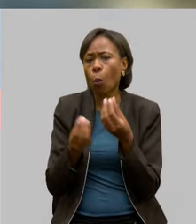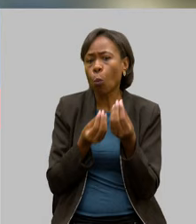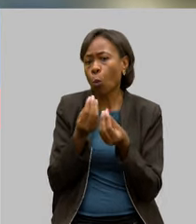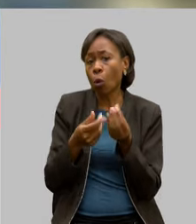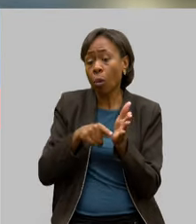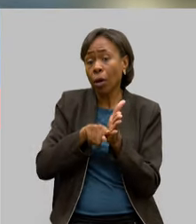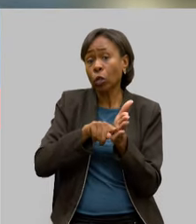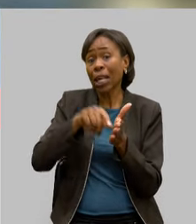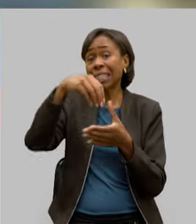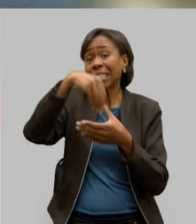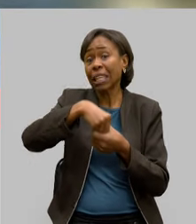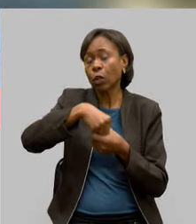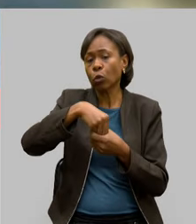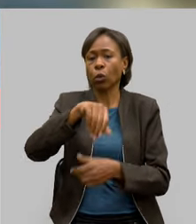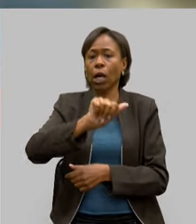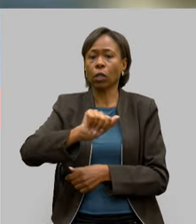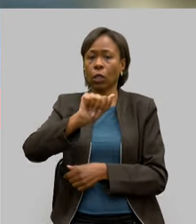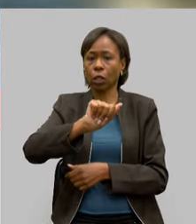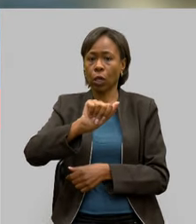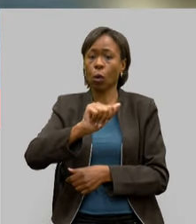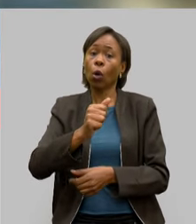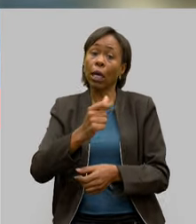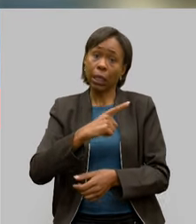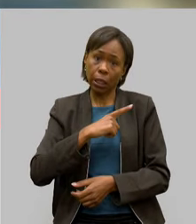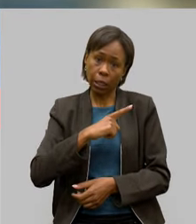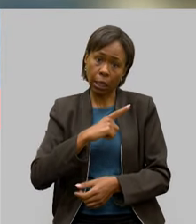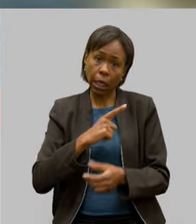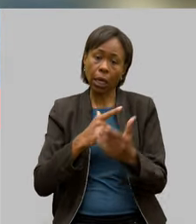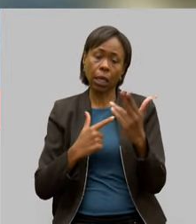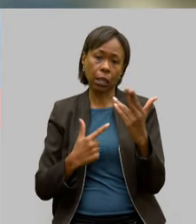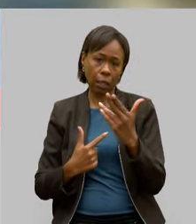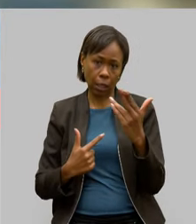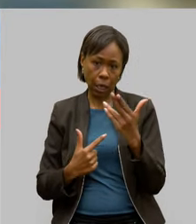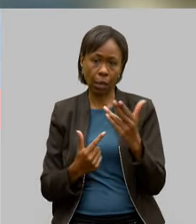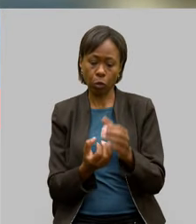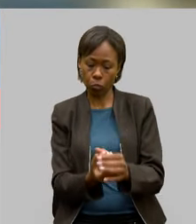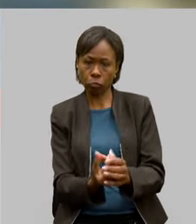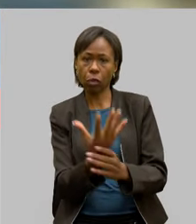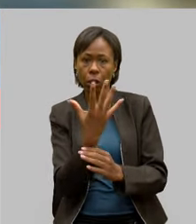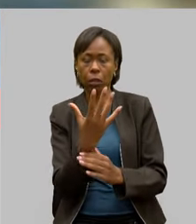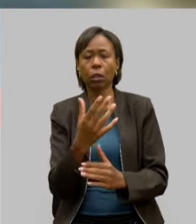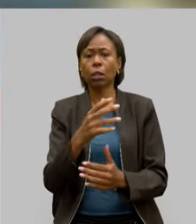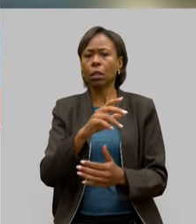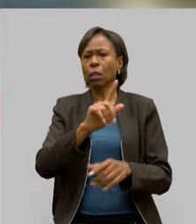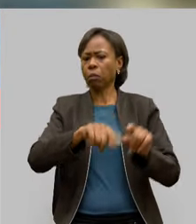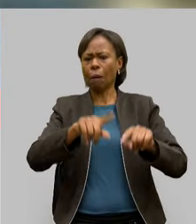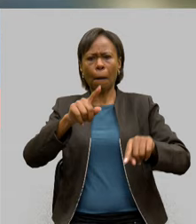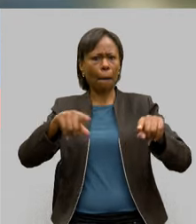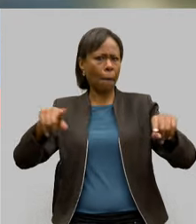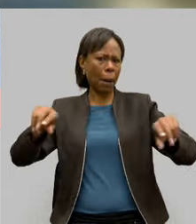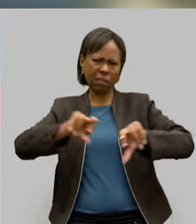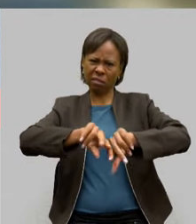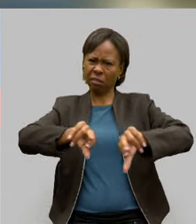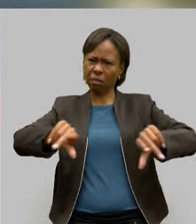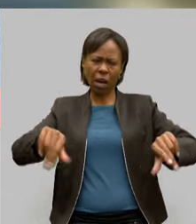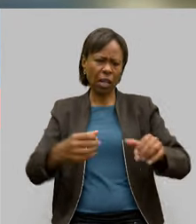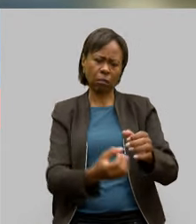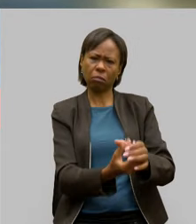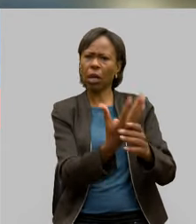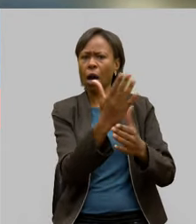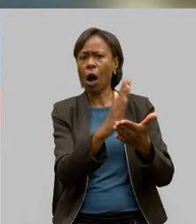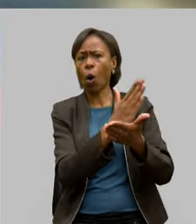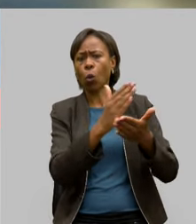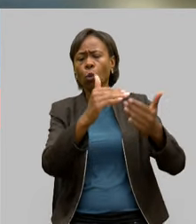associações que cultivam cannabis Então são cultivos bastante variados tem associações que T cultivo a céu aberto tem